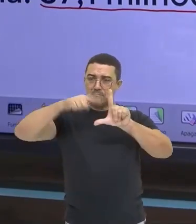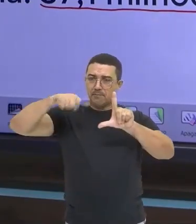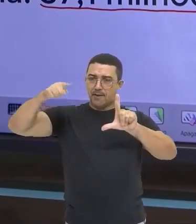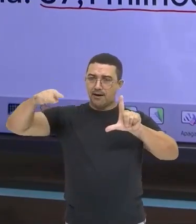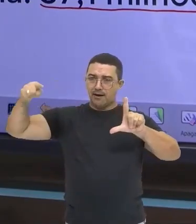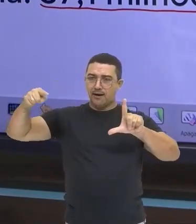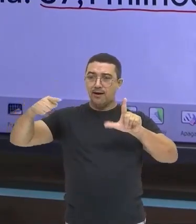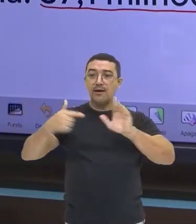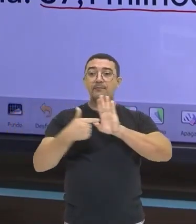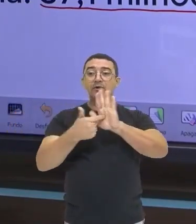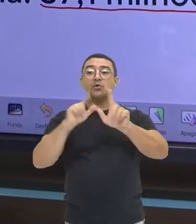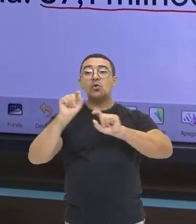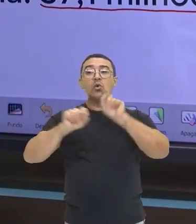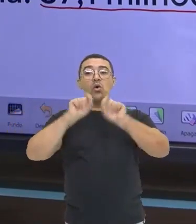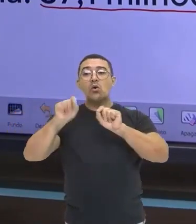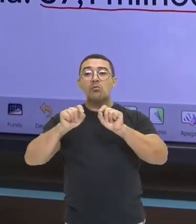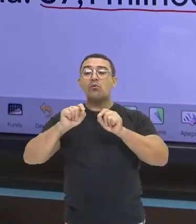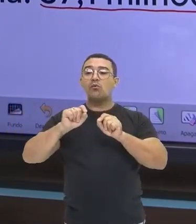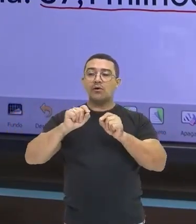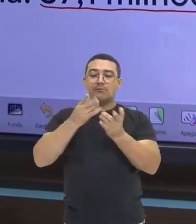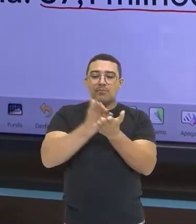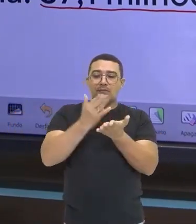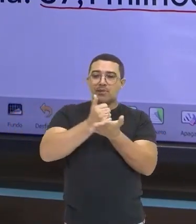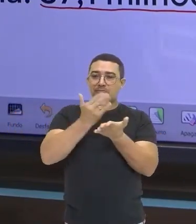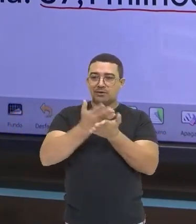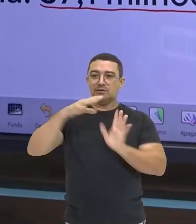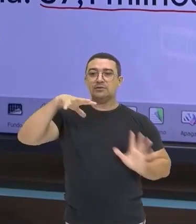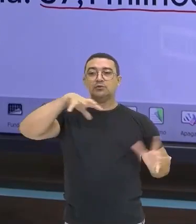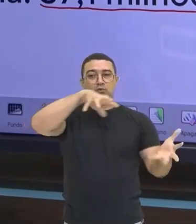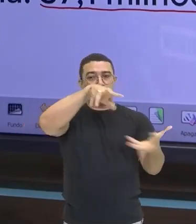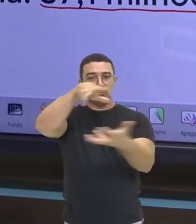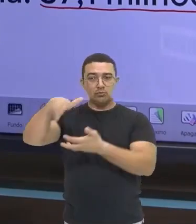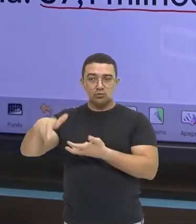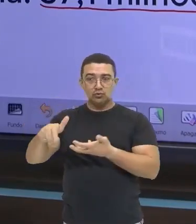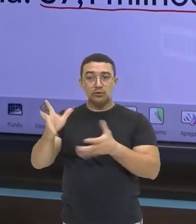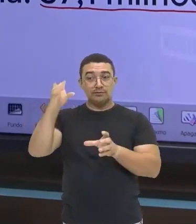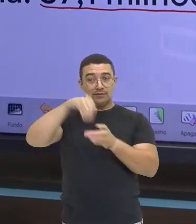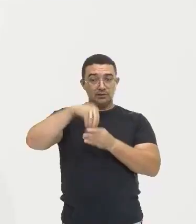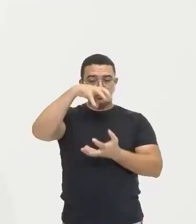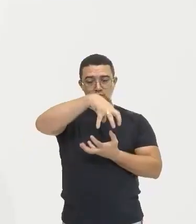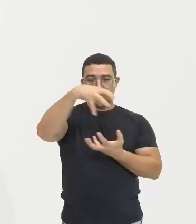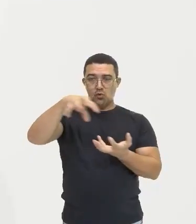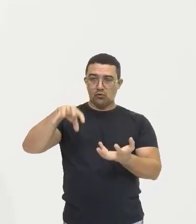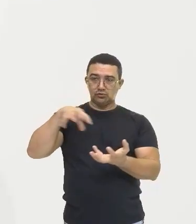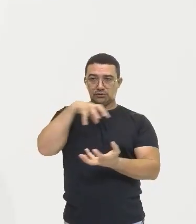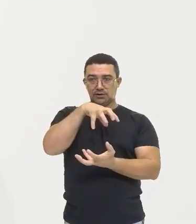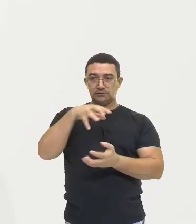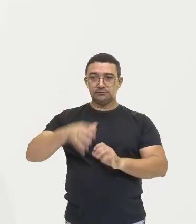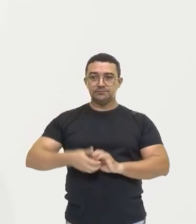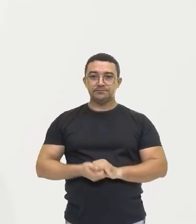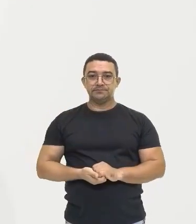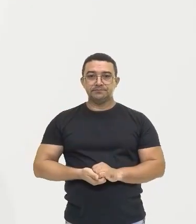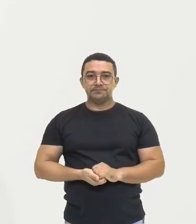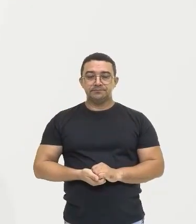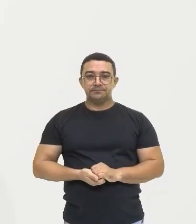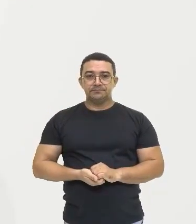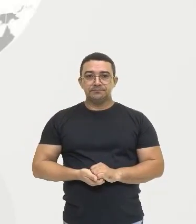bem como se dá essa distribuição da população mundial pelos continentes. Vamos lá? Olha